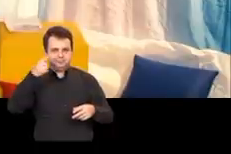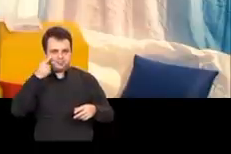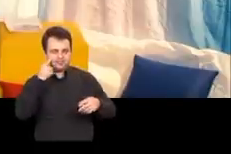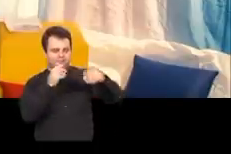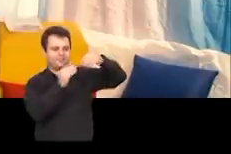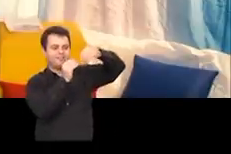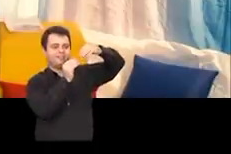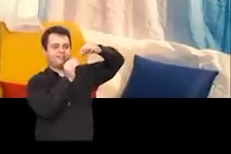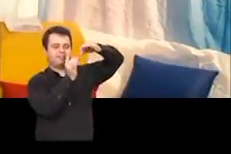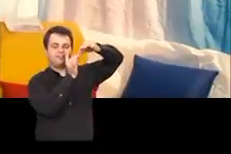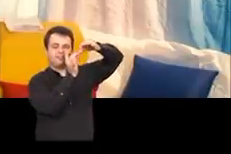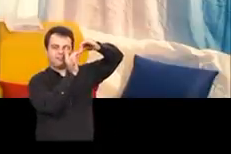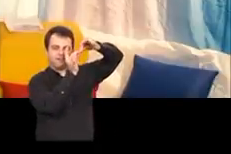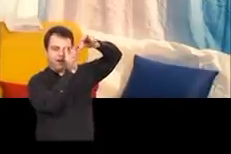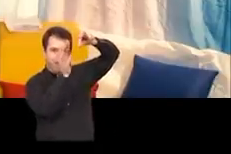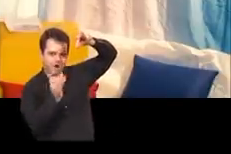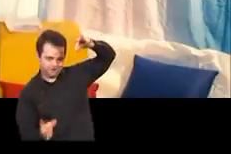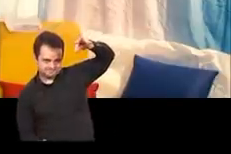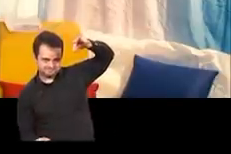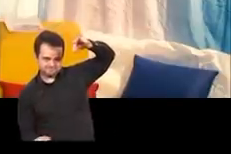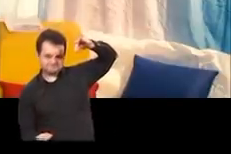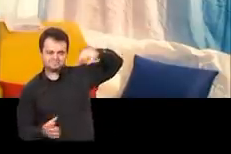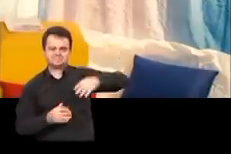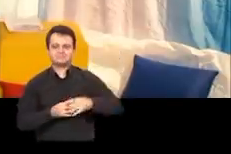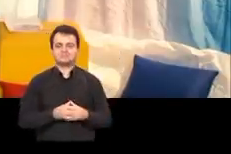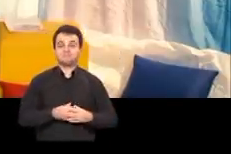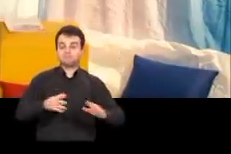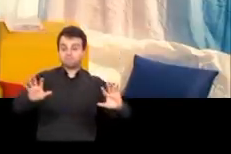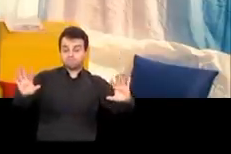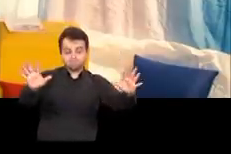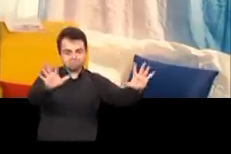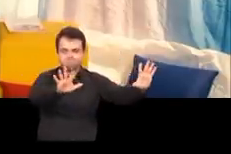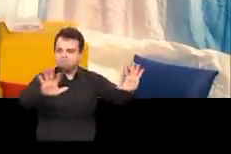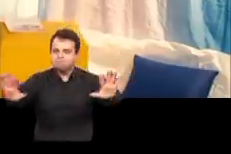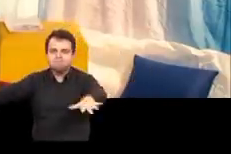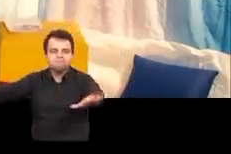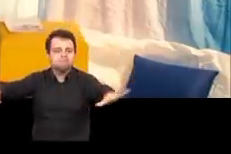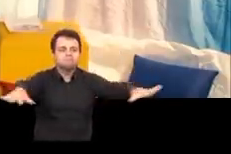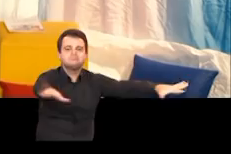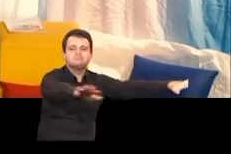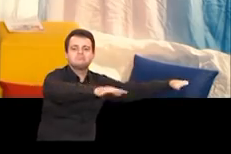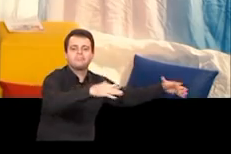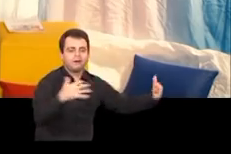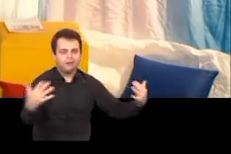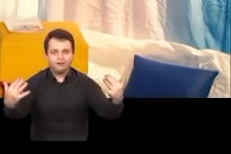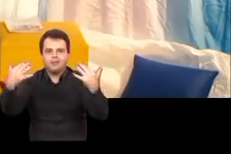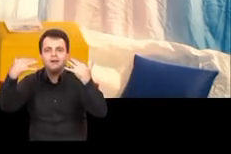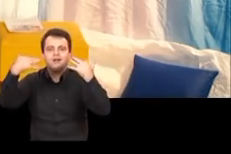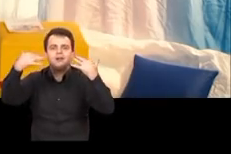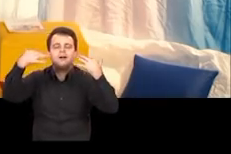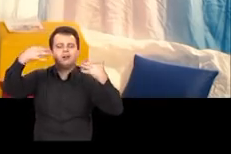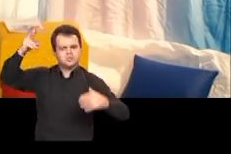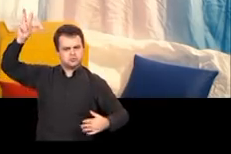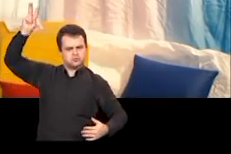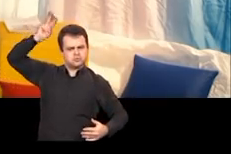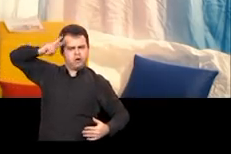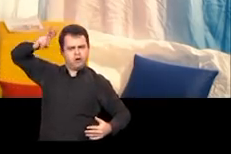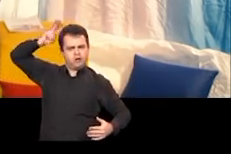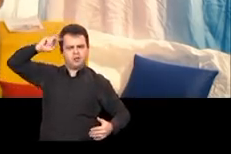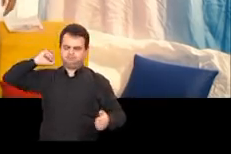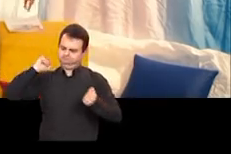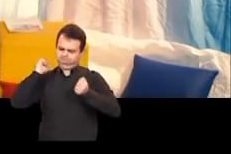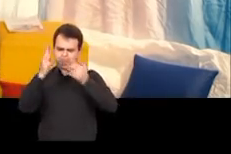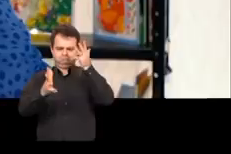Eu vou te contar uma história, agora atenção,